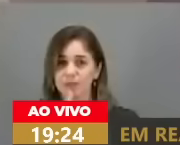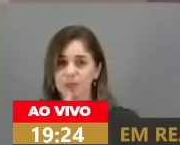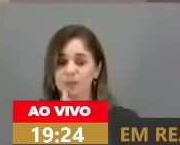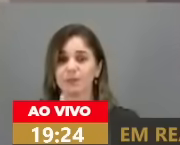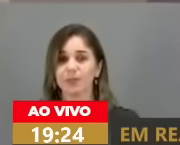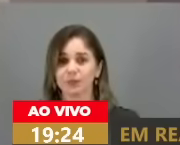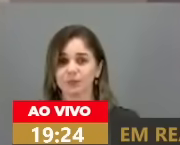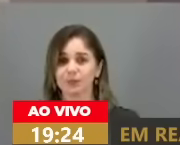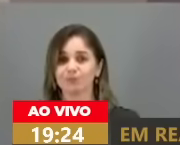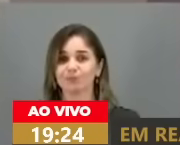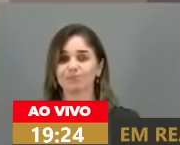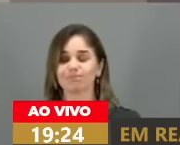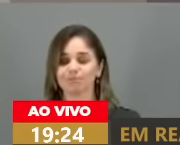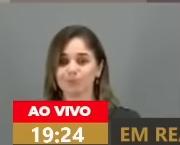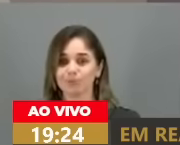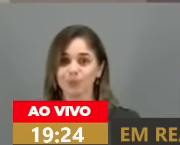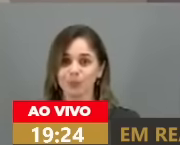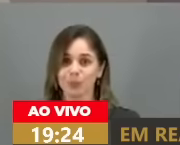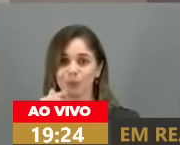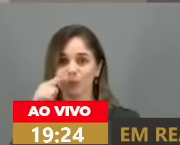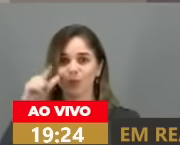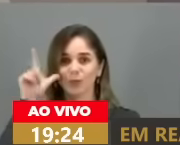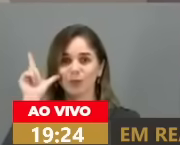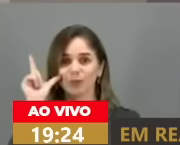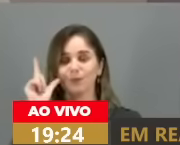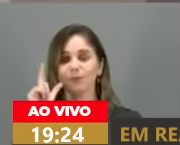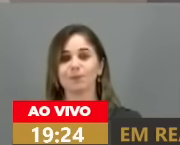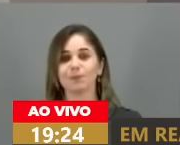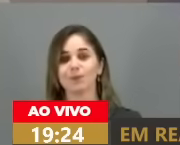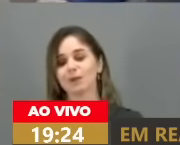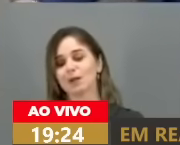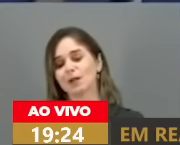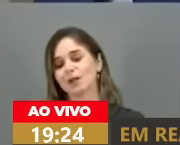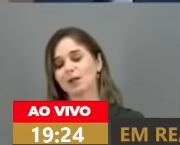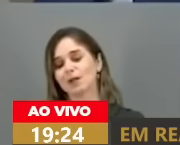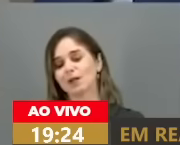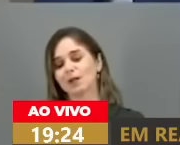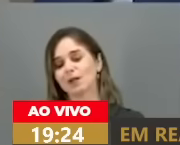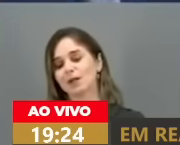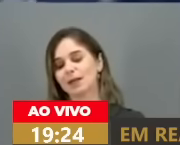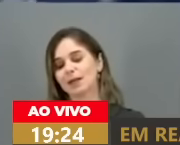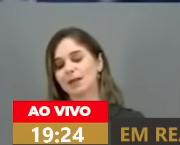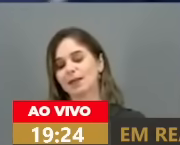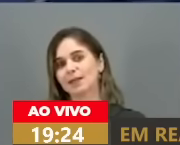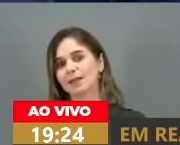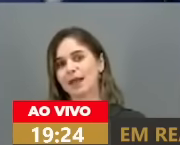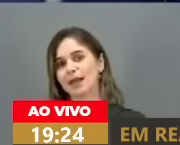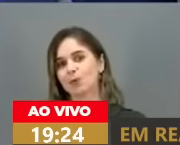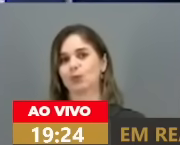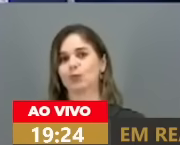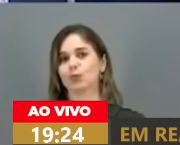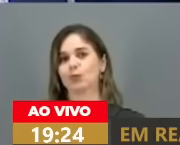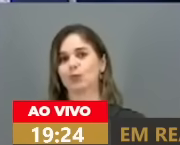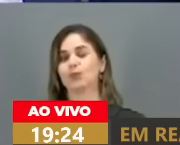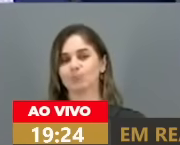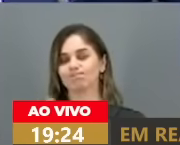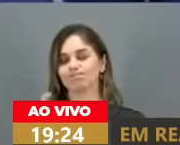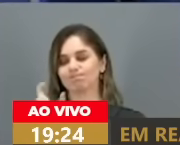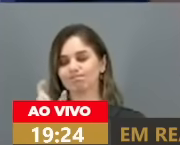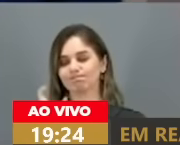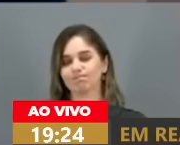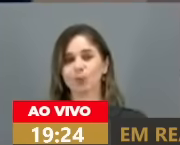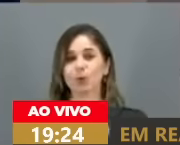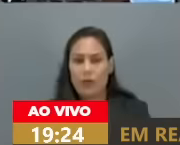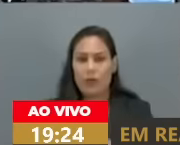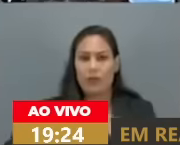na contramão do que o Supremo caminha para decidir. A Suprema Corte pretende fixar uma quantidade do porte de